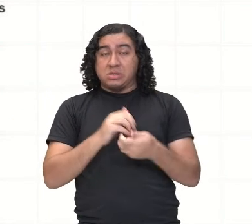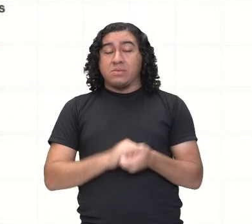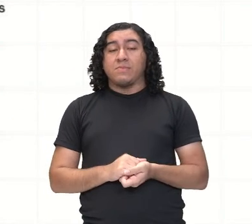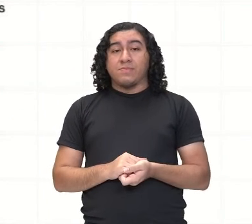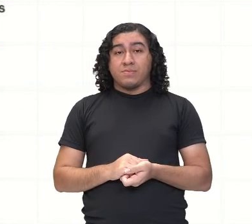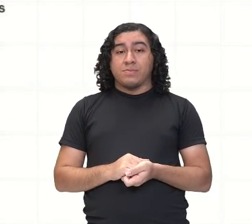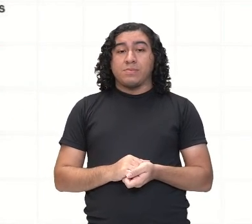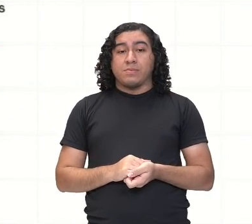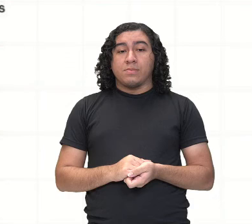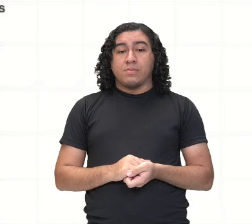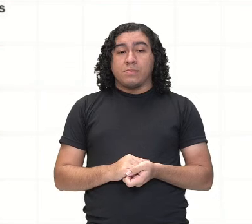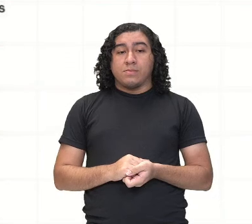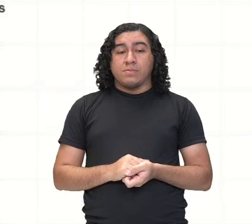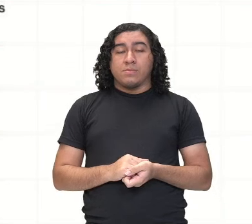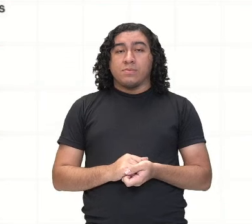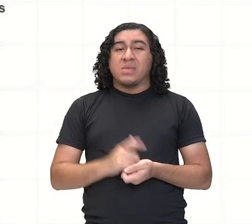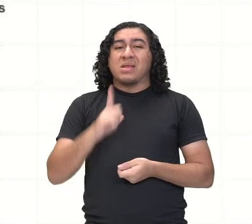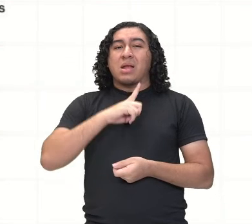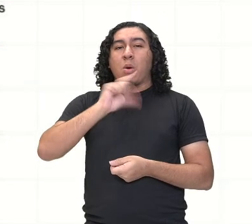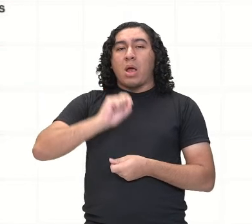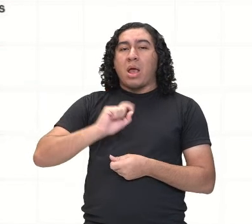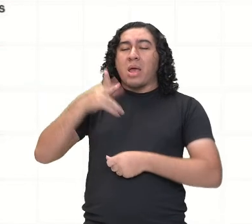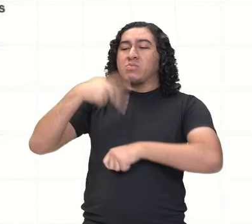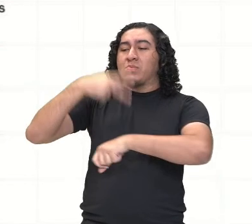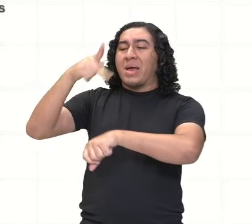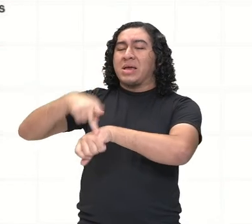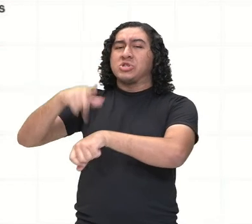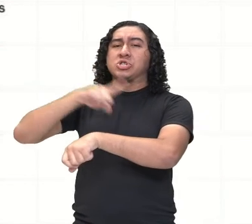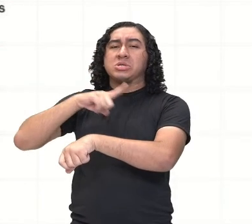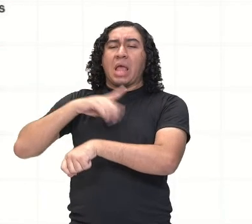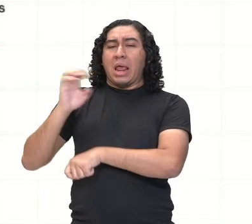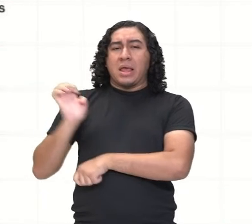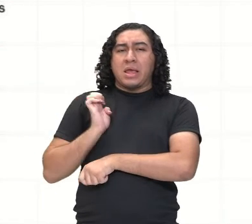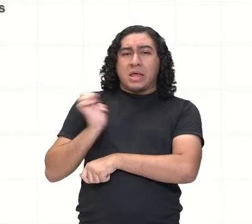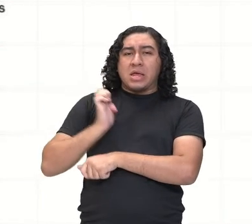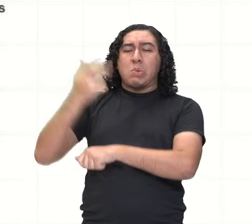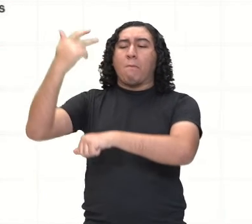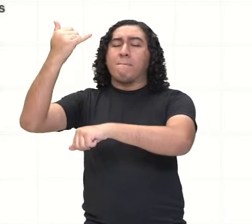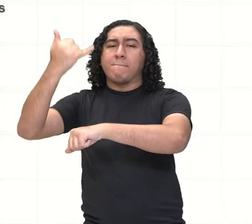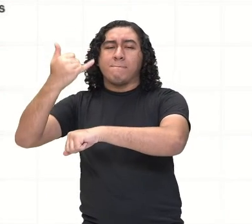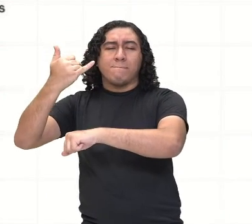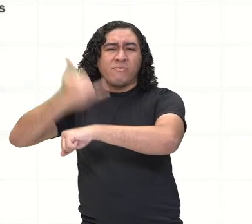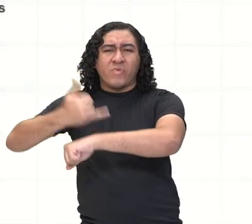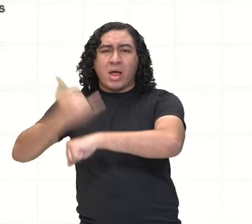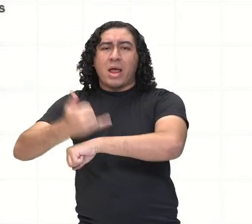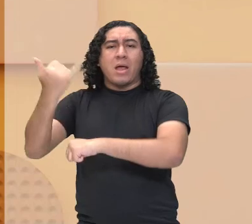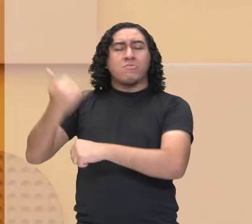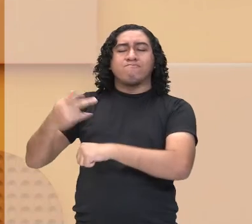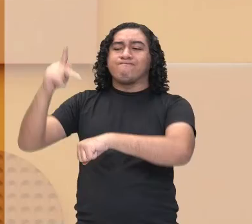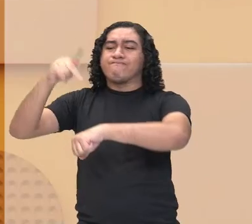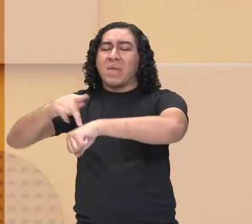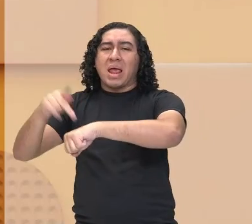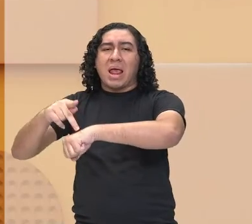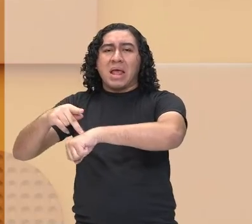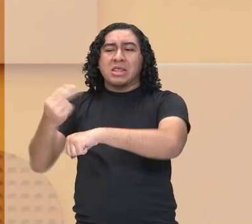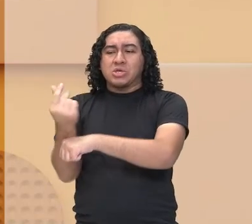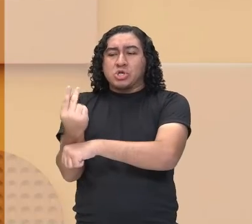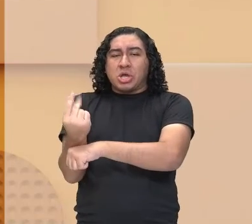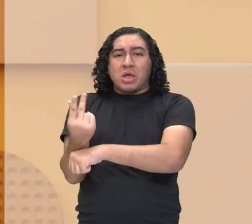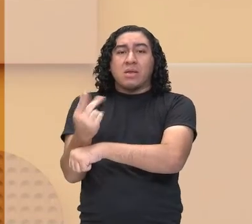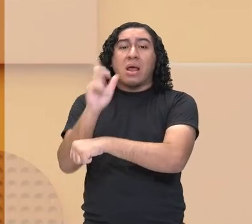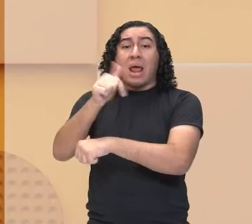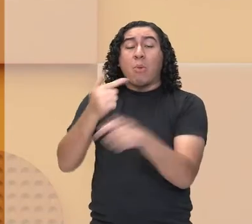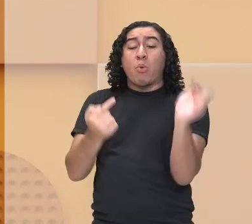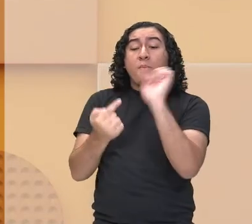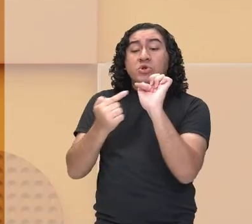o Estado de metais preciosos, de riquezas e de terras a serem conquistadas era um dos objetivos